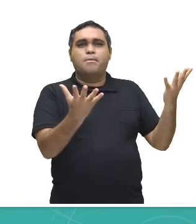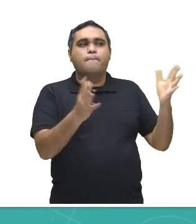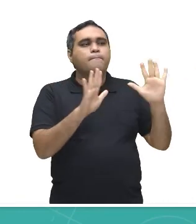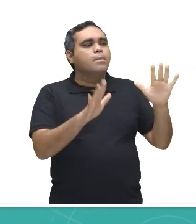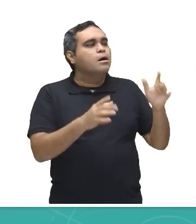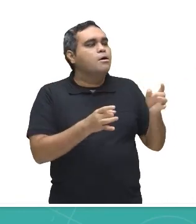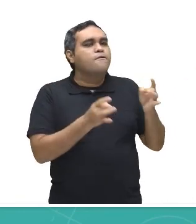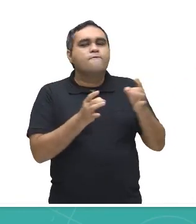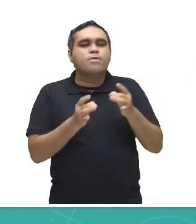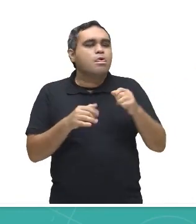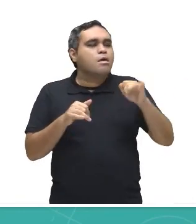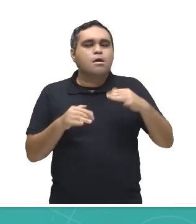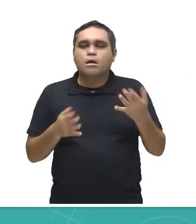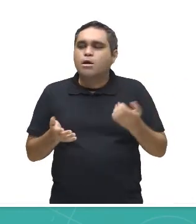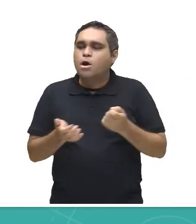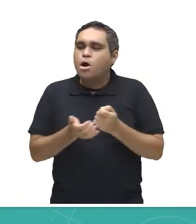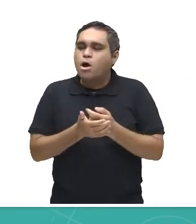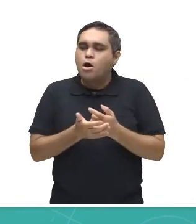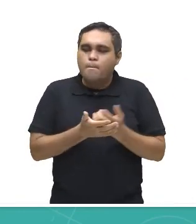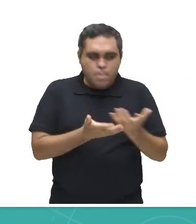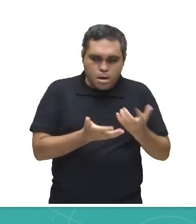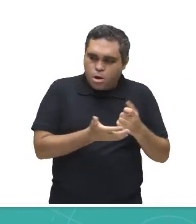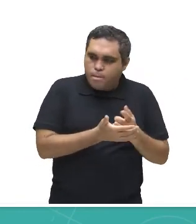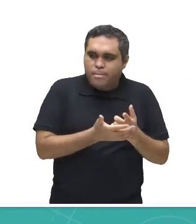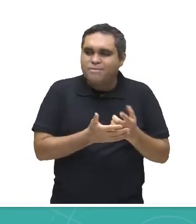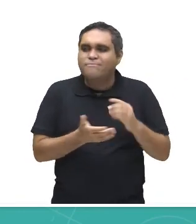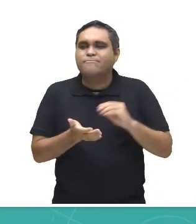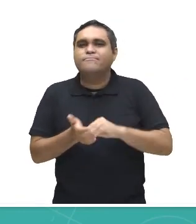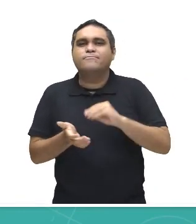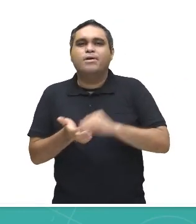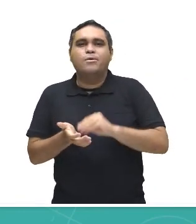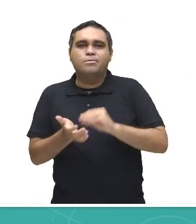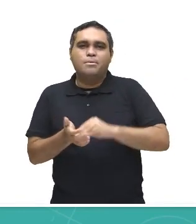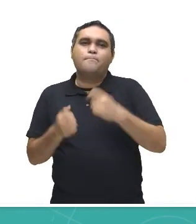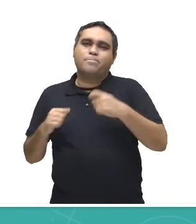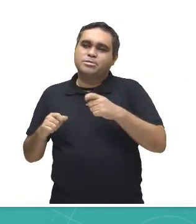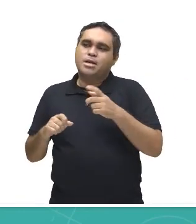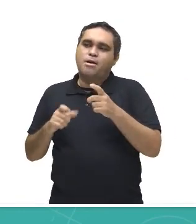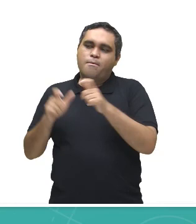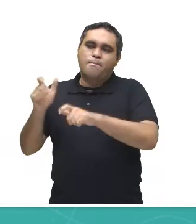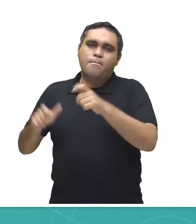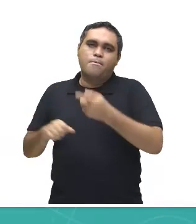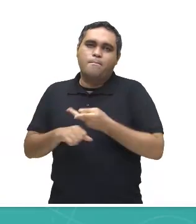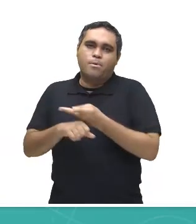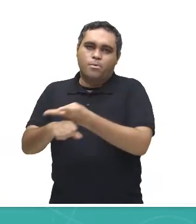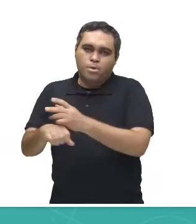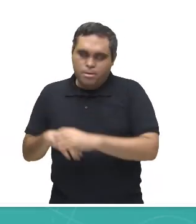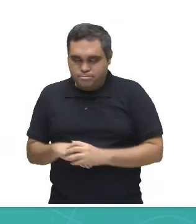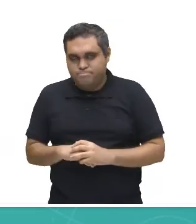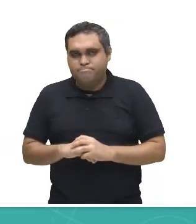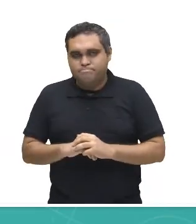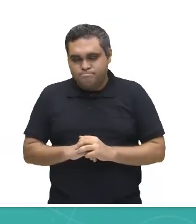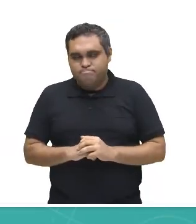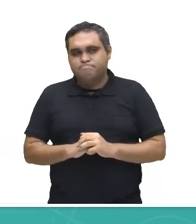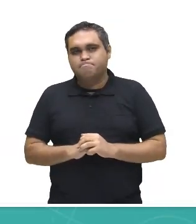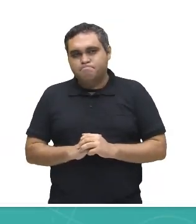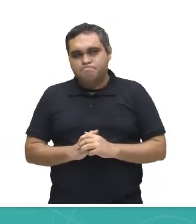Essa mesma indústria é que foi usada para produzir armas cada vez mais potentes que eram usadas aí